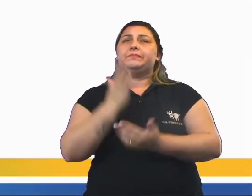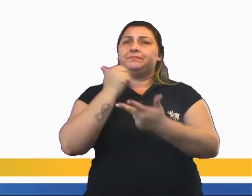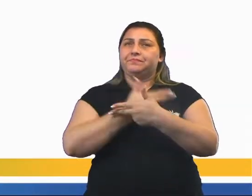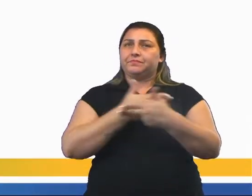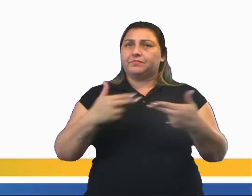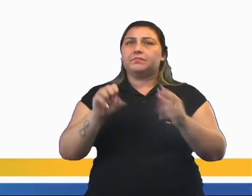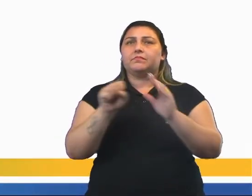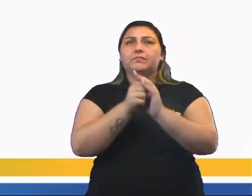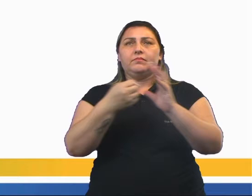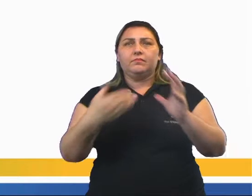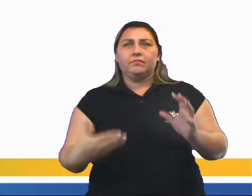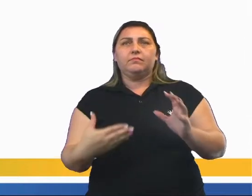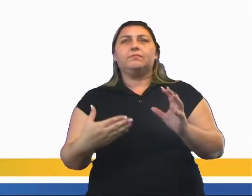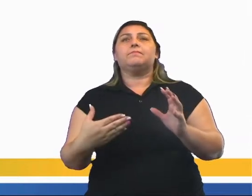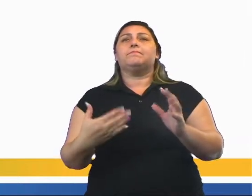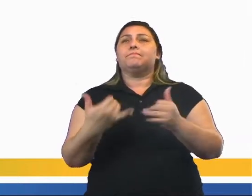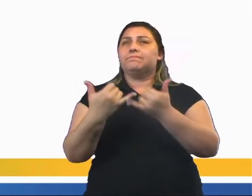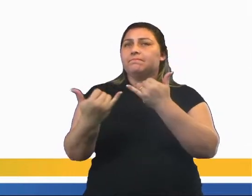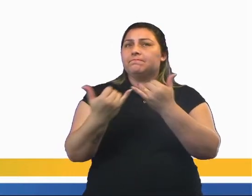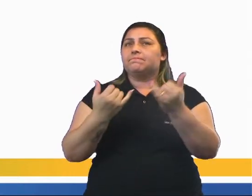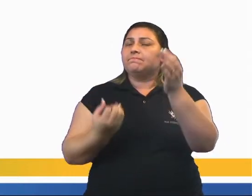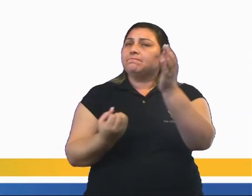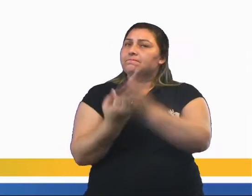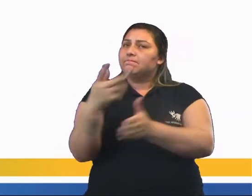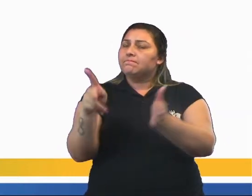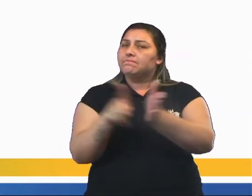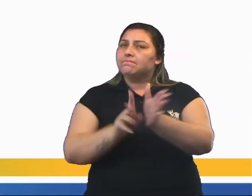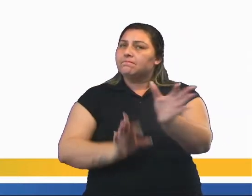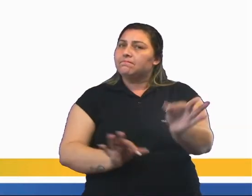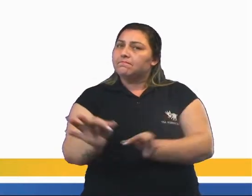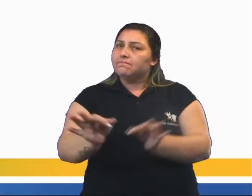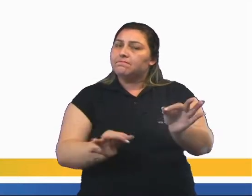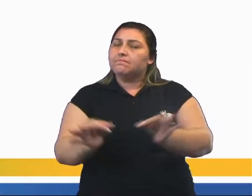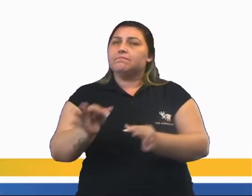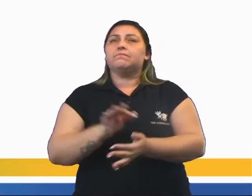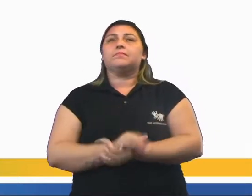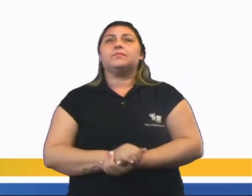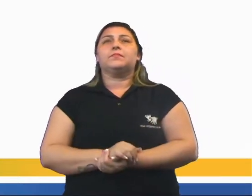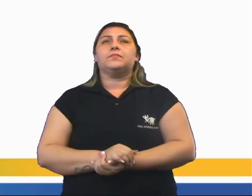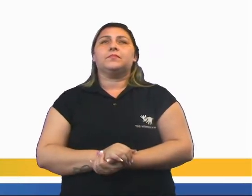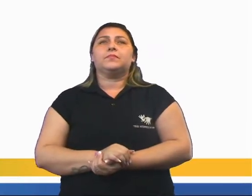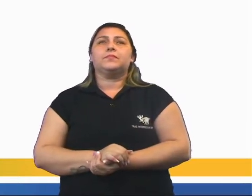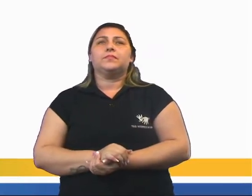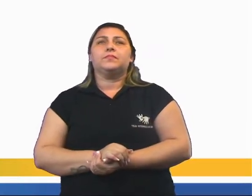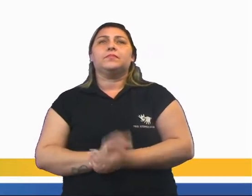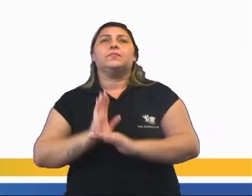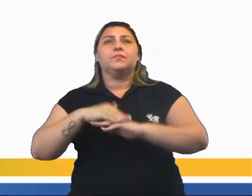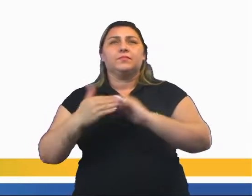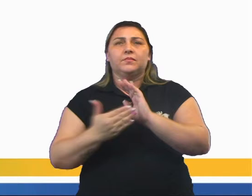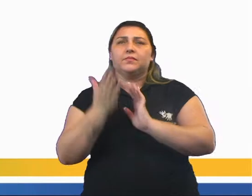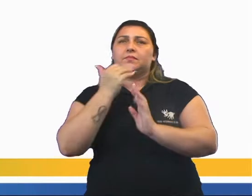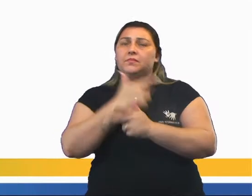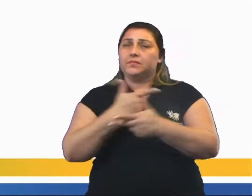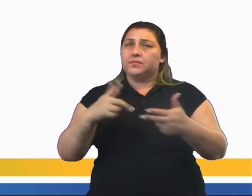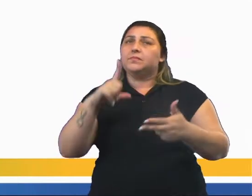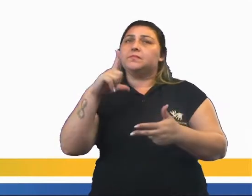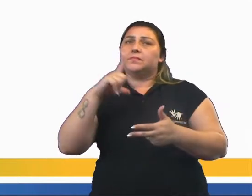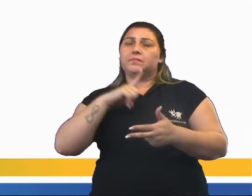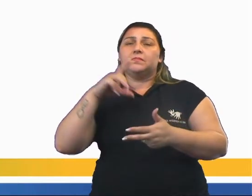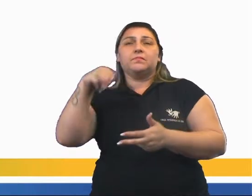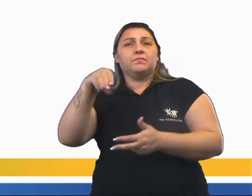Esses alimentos possuem uma característica em comum para a sua produção. Todos esses